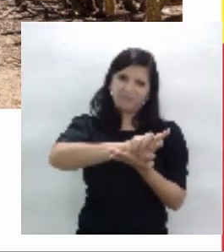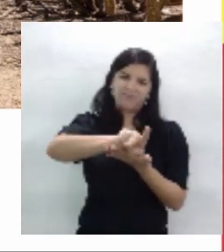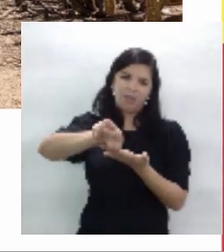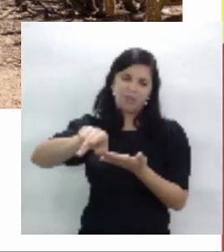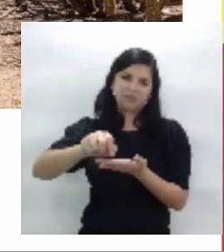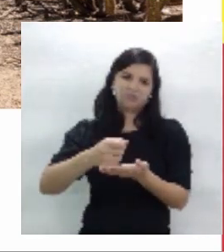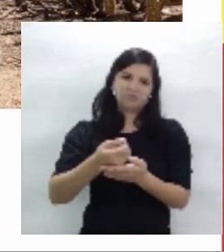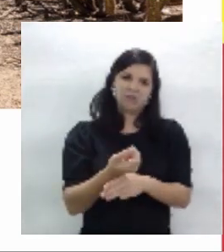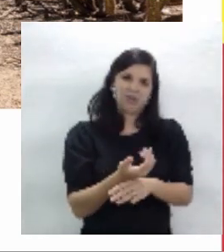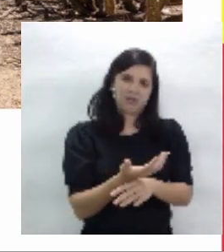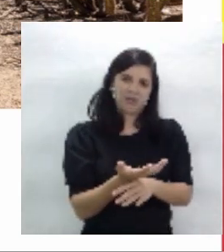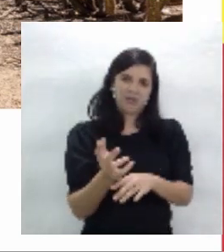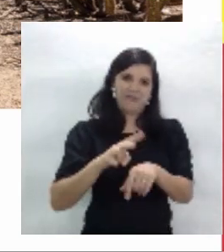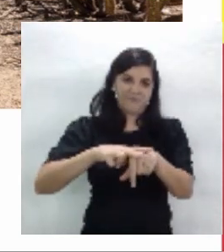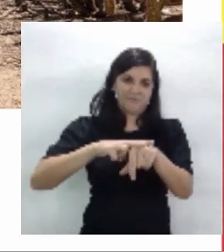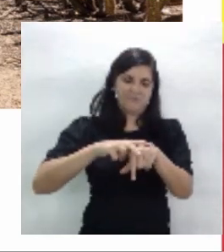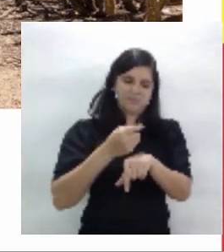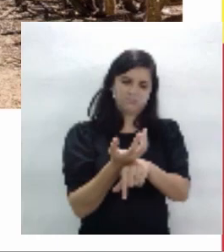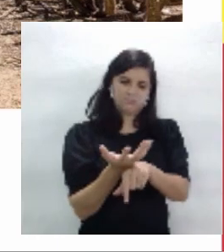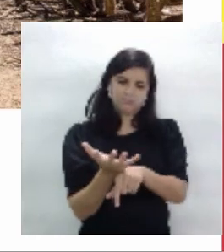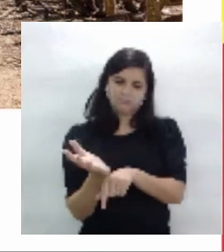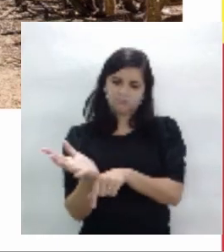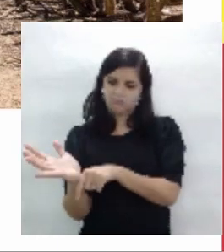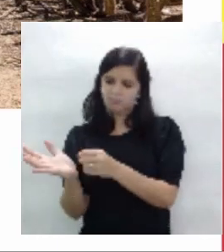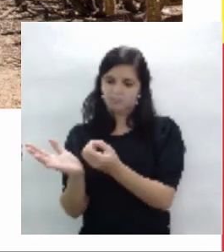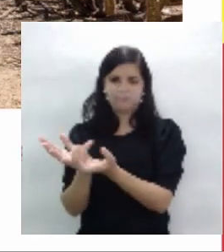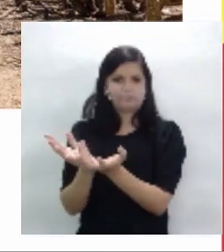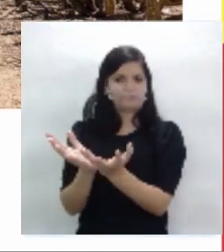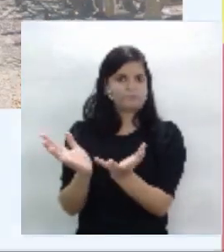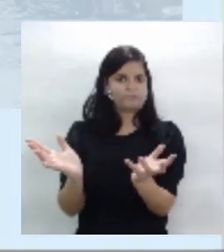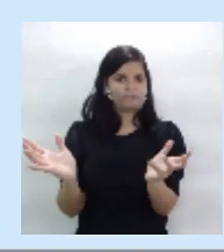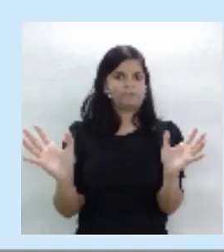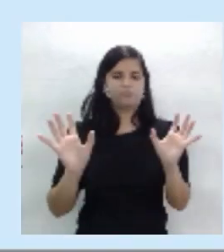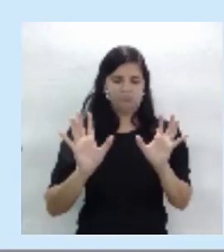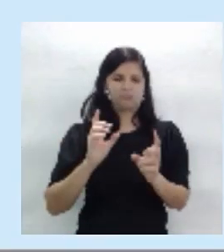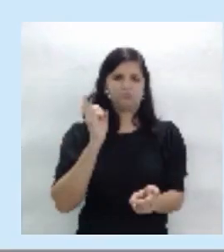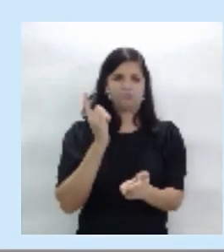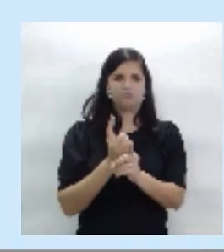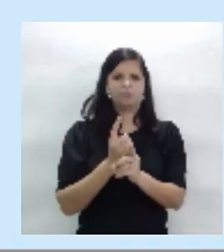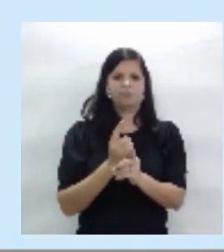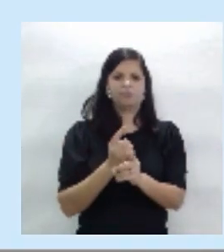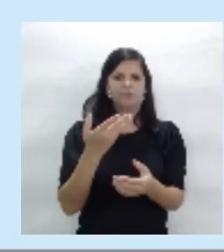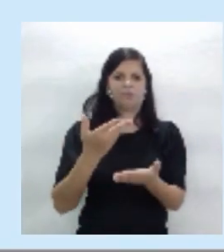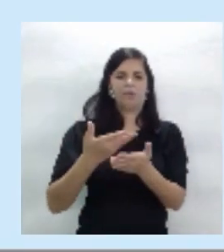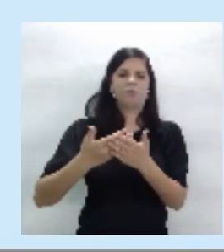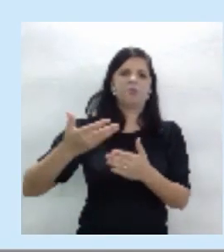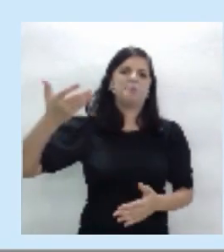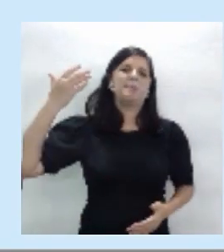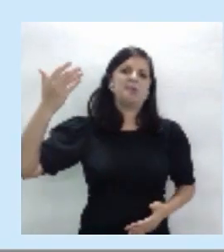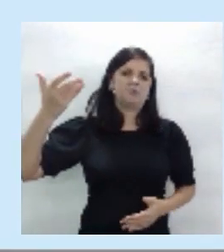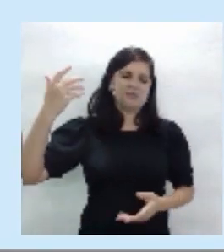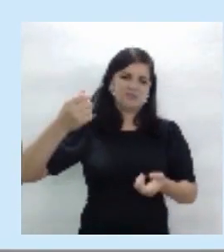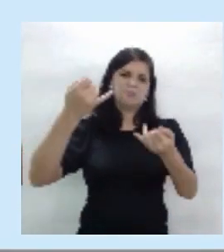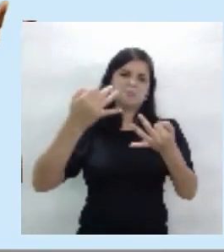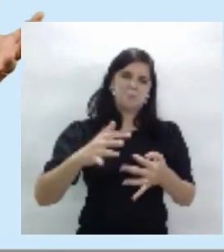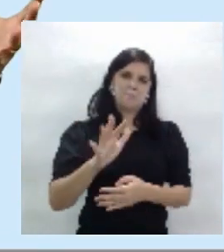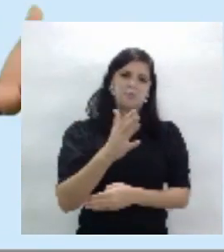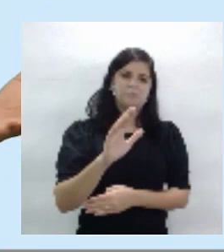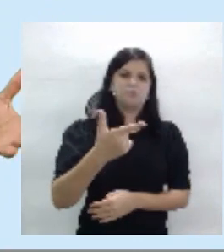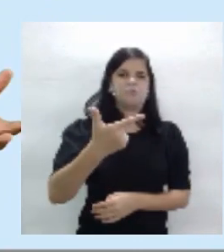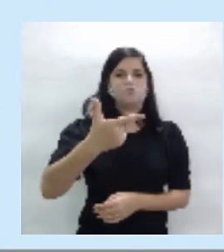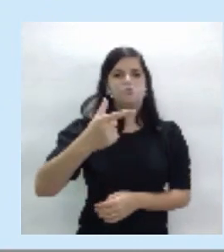de plantas, principalmente cactos. Olha para mim, gente. Falamos em aulas anteriores que existem aí mais de